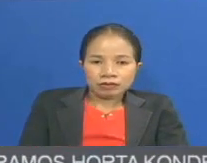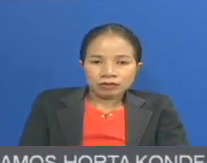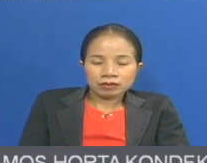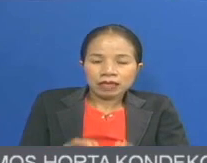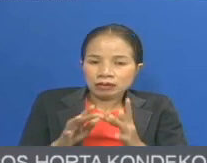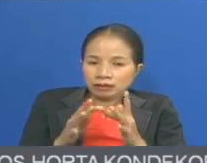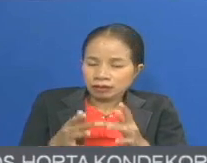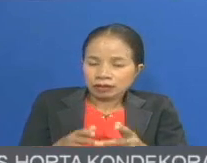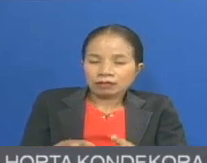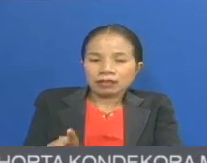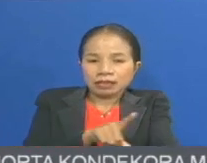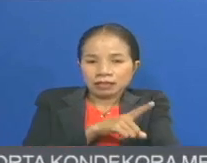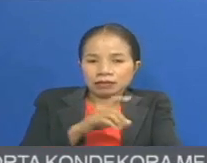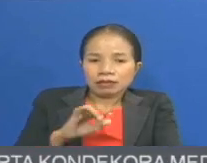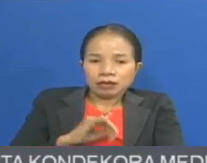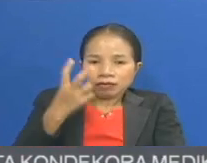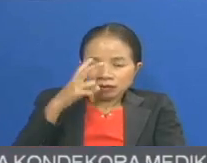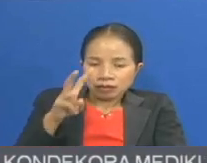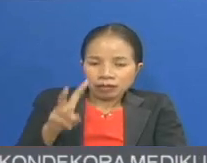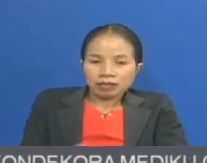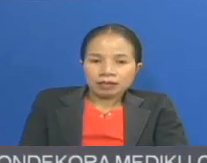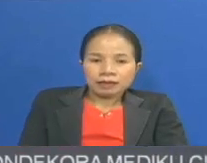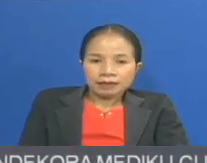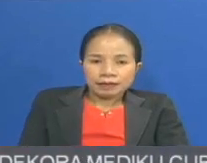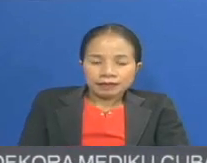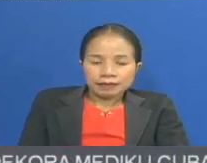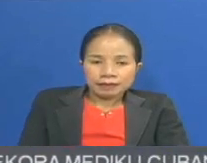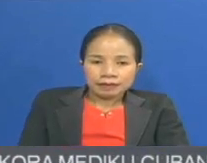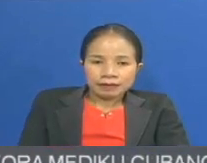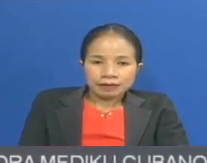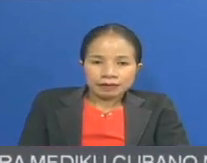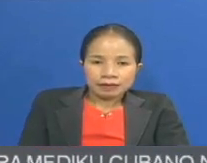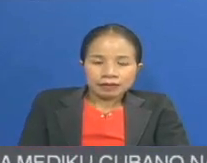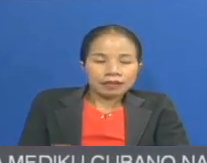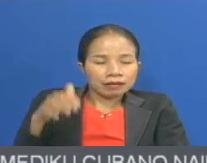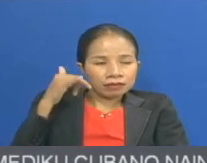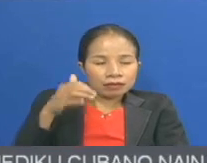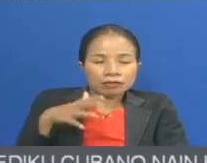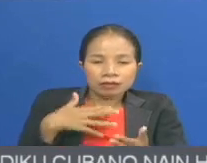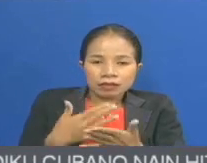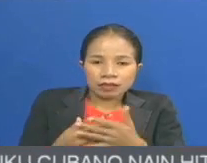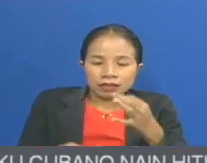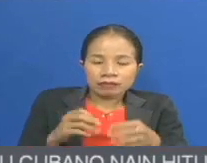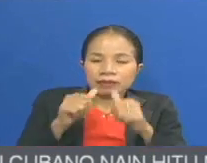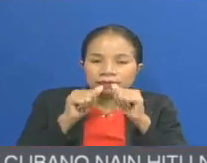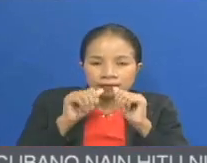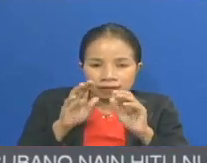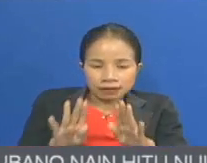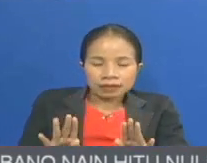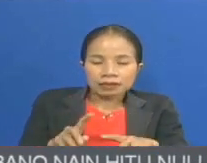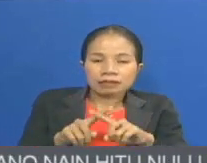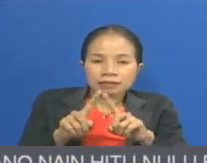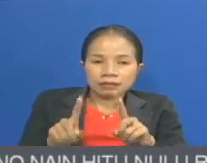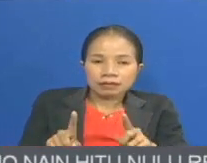ame au hare un consumidor sira ia bontak dia ktebe sira maske nemo sira pasense mai he maske